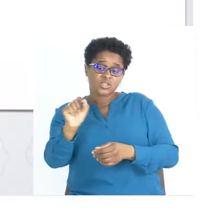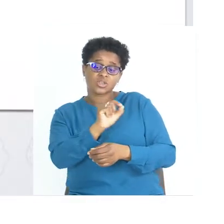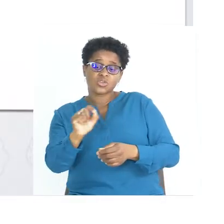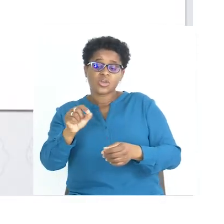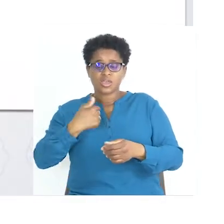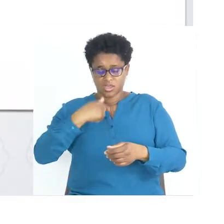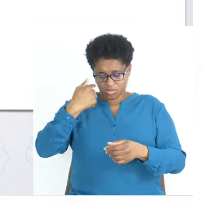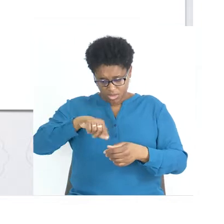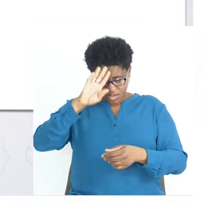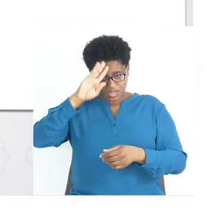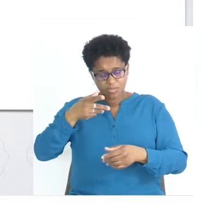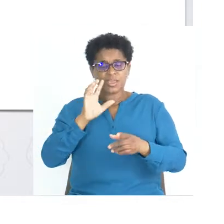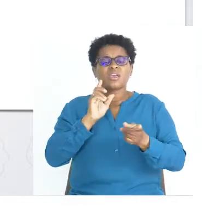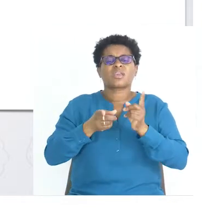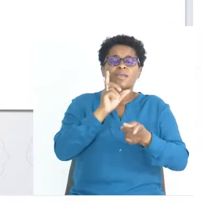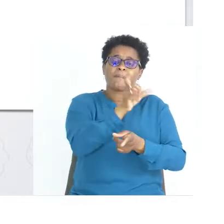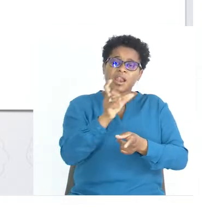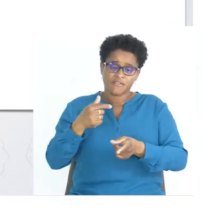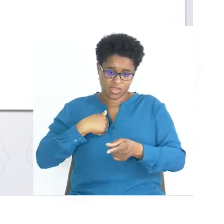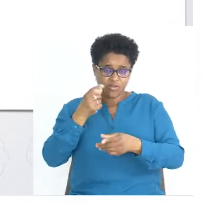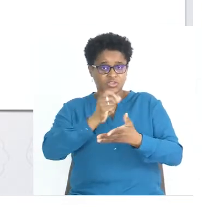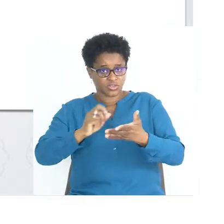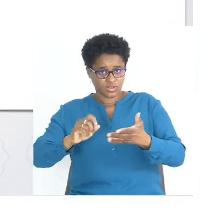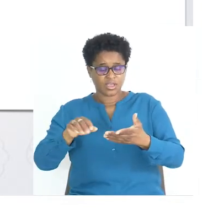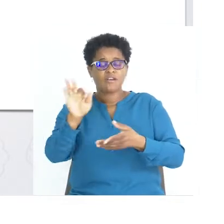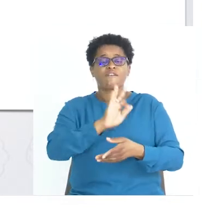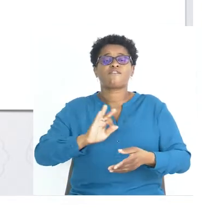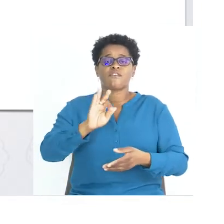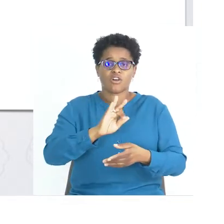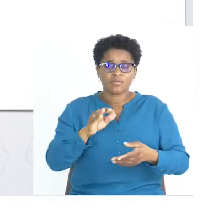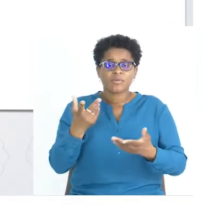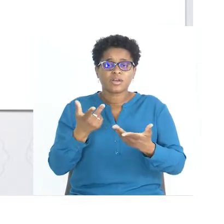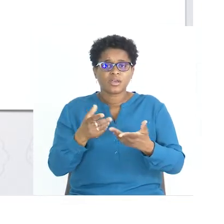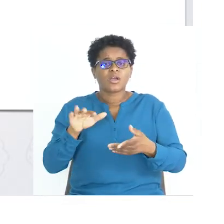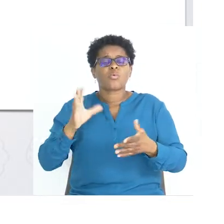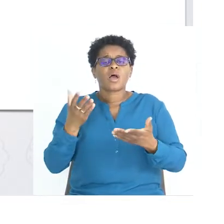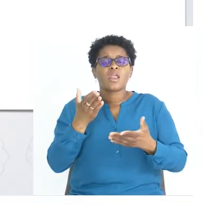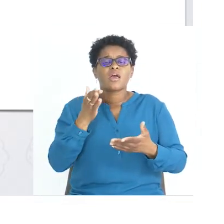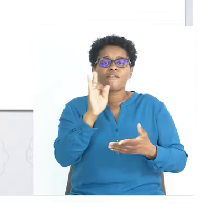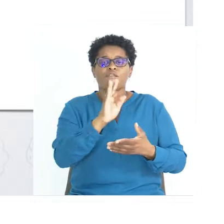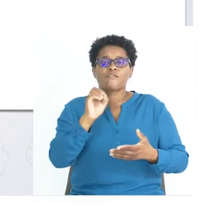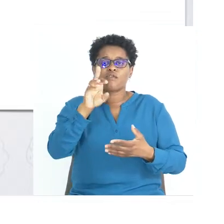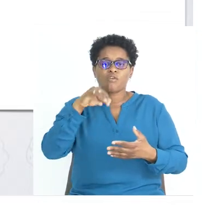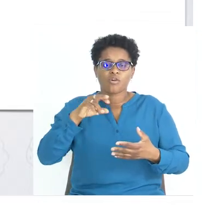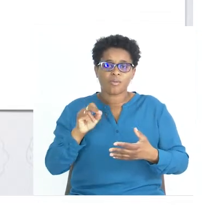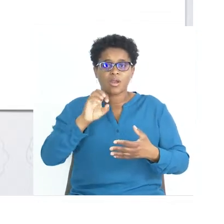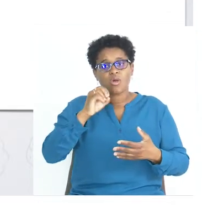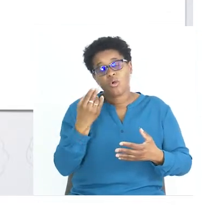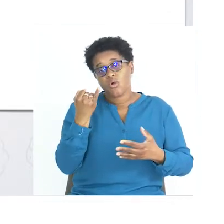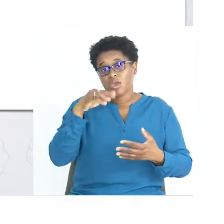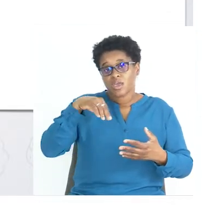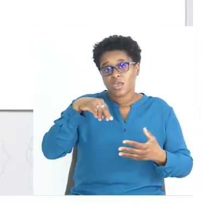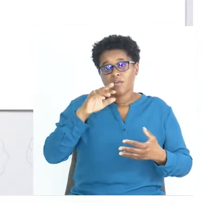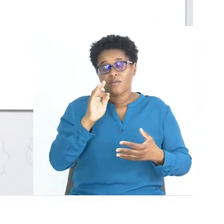saber que palavras eu vou utilizar e que forma de tratamento, qual é a situação. É formal ou é informal? É lógico